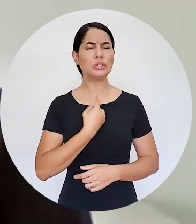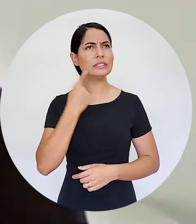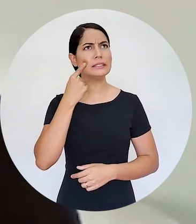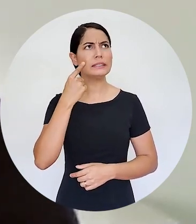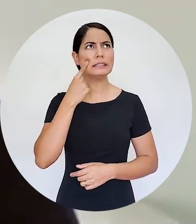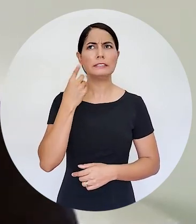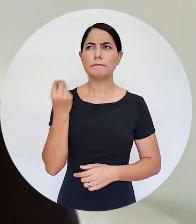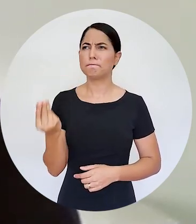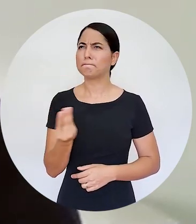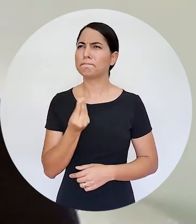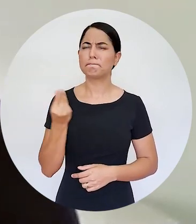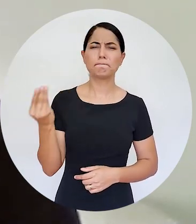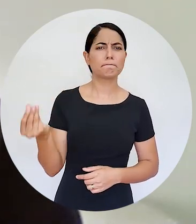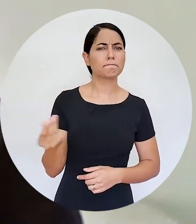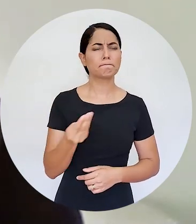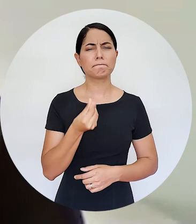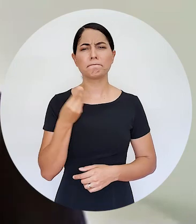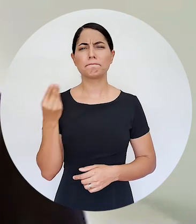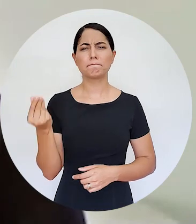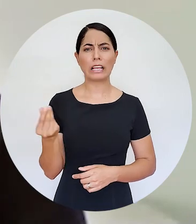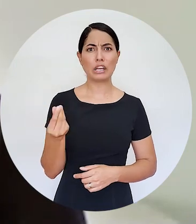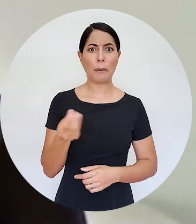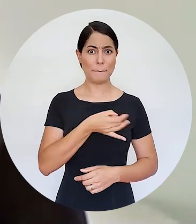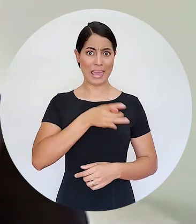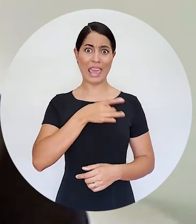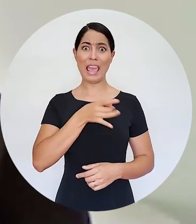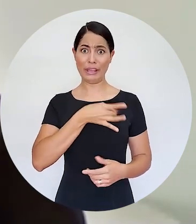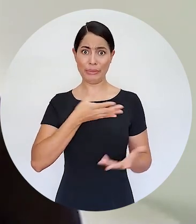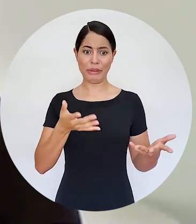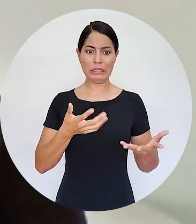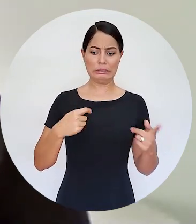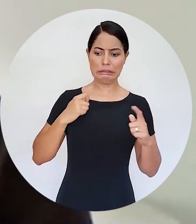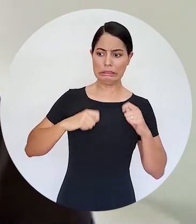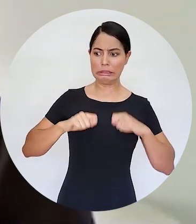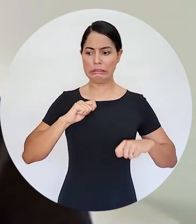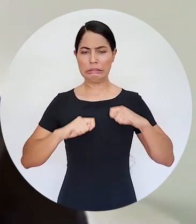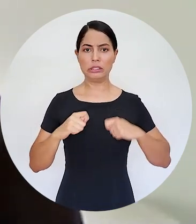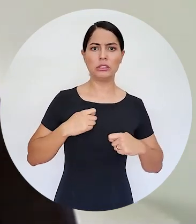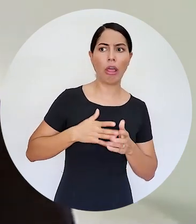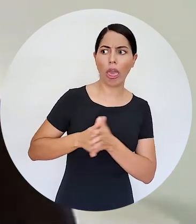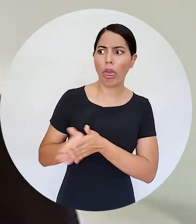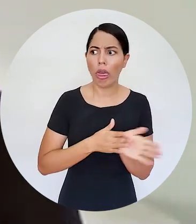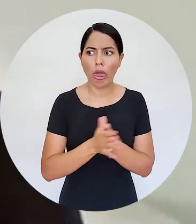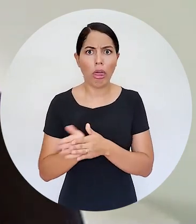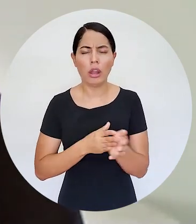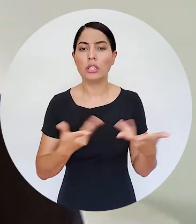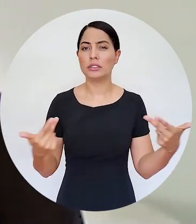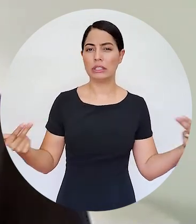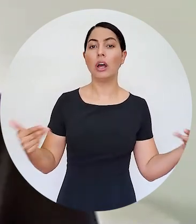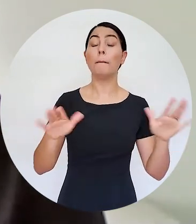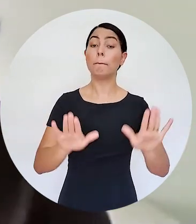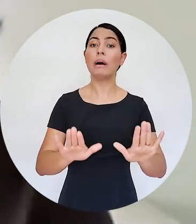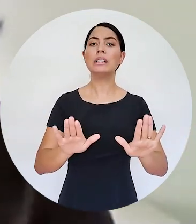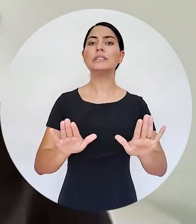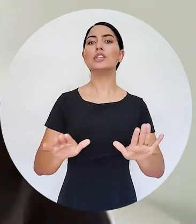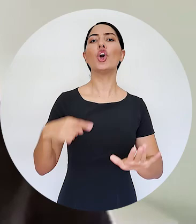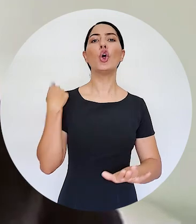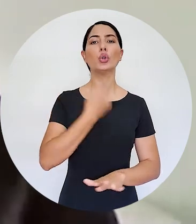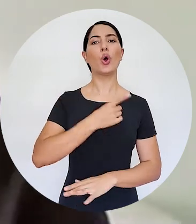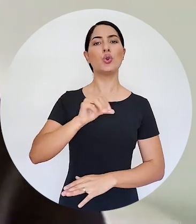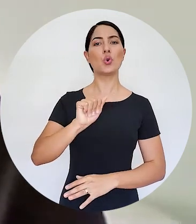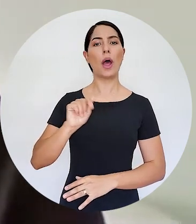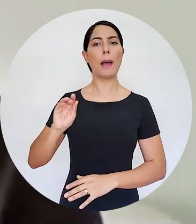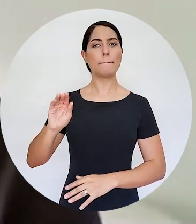a gente já começa de uma forma muito é a rosa com ansiedade e a Justamente a